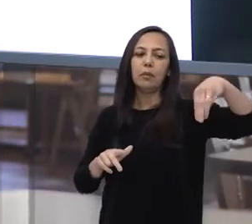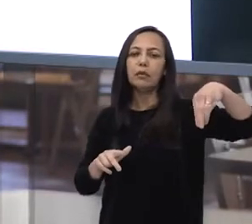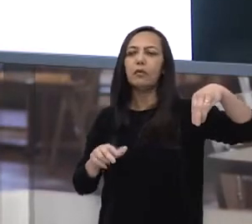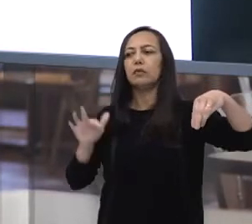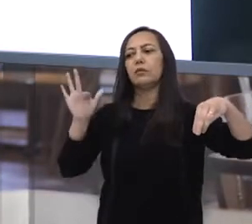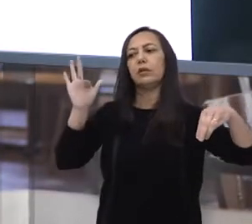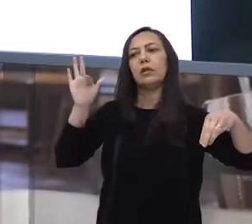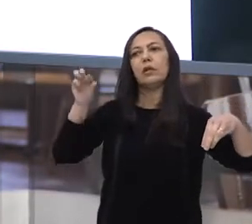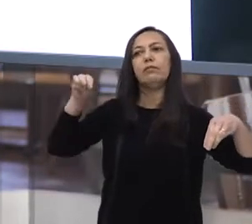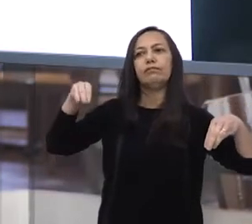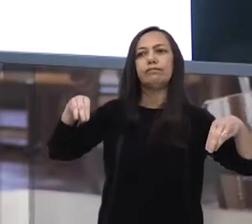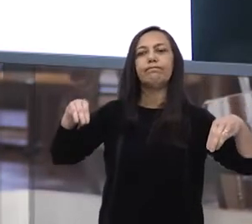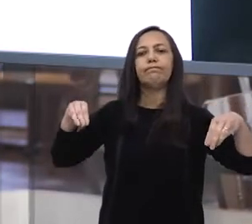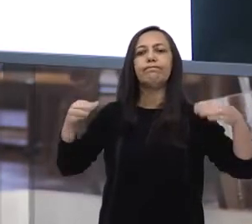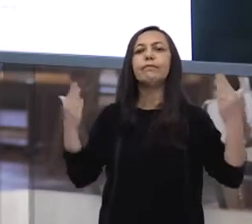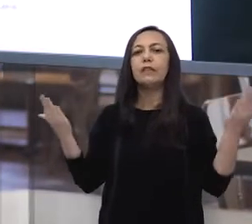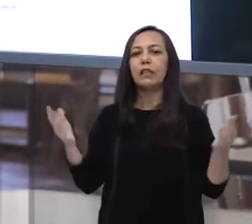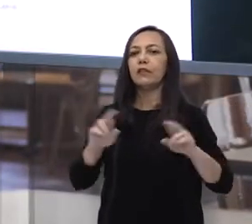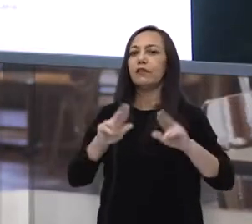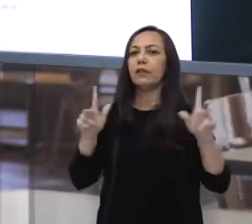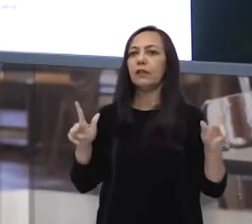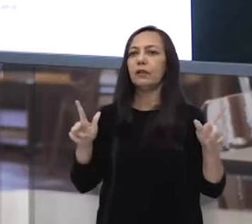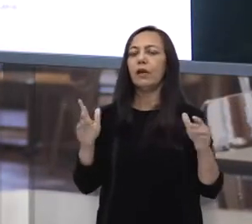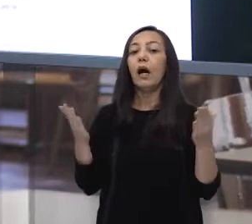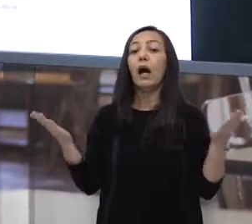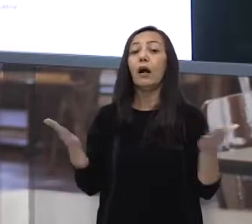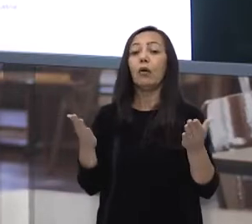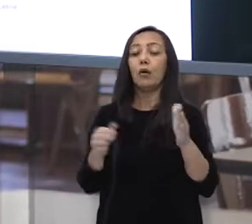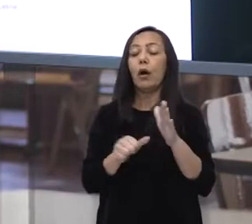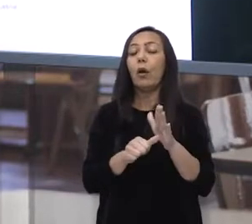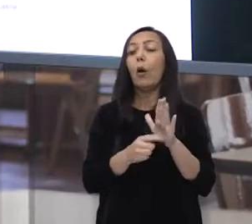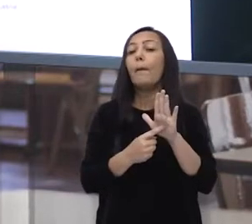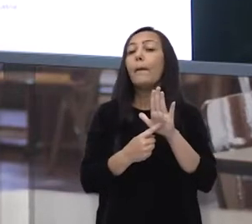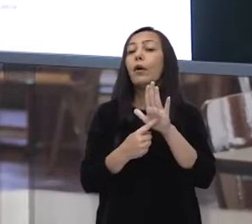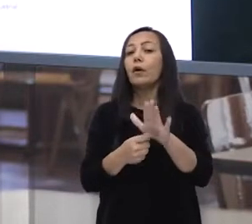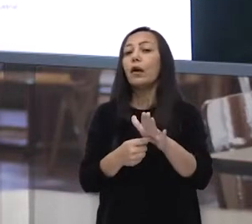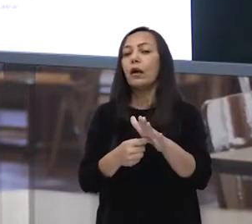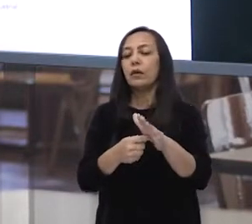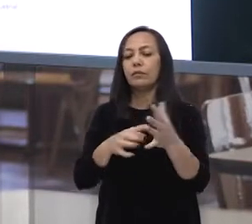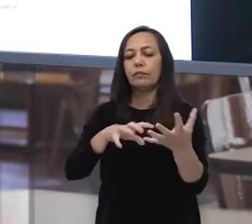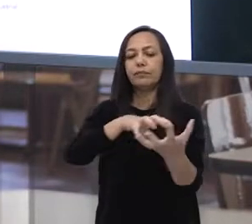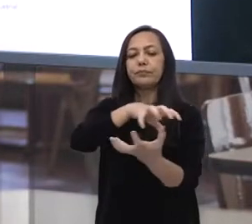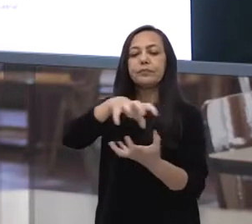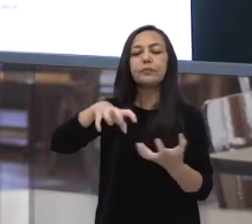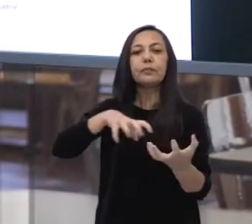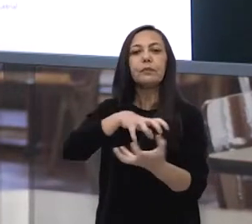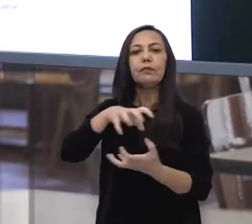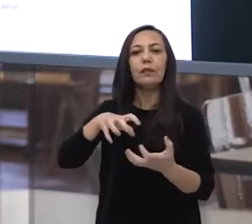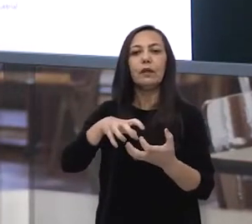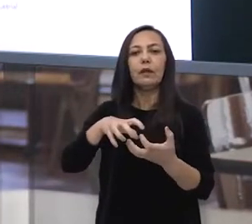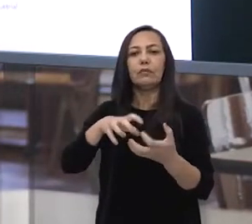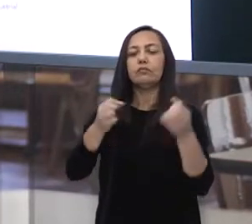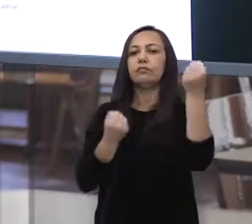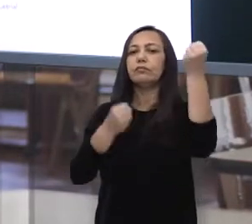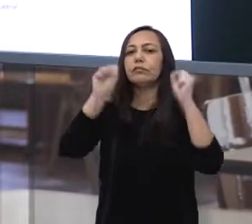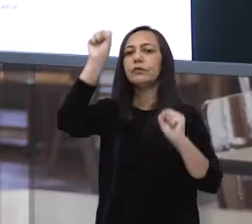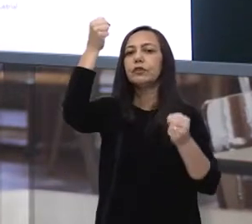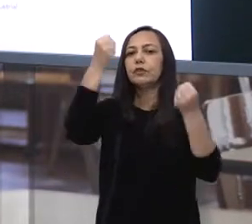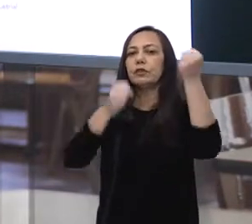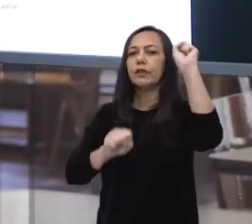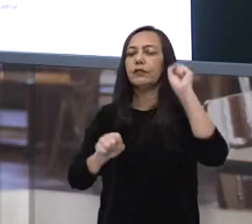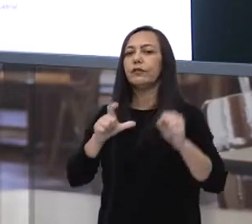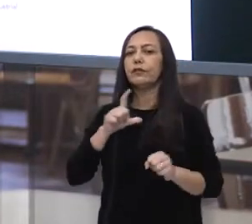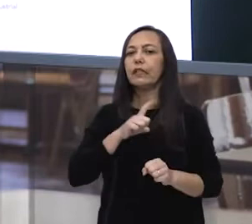maquinofatura. Vamos aqui ver que a Revolução Industrial ela foi dividida em